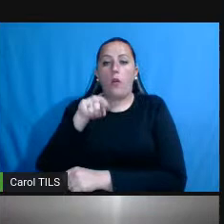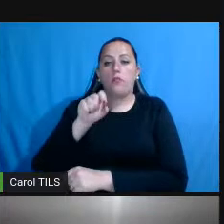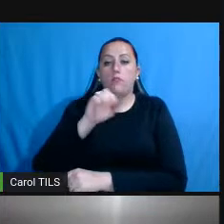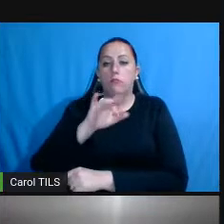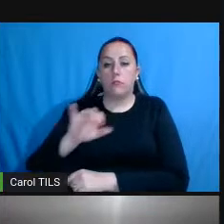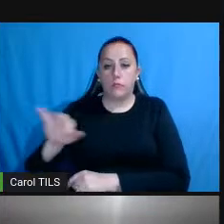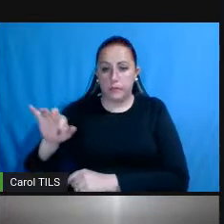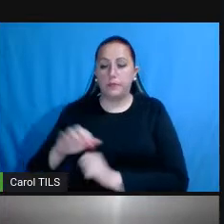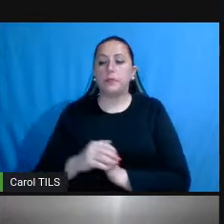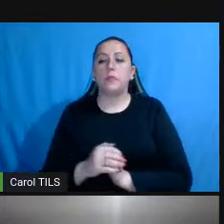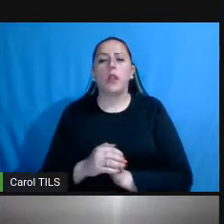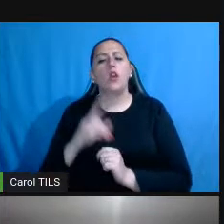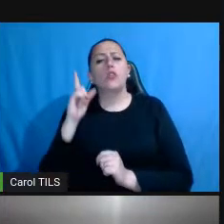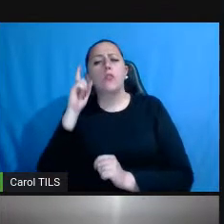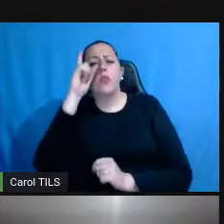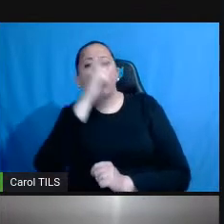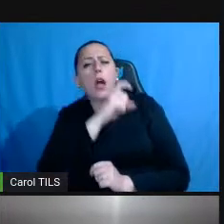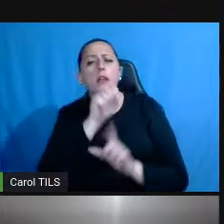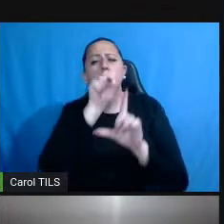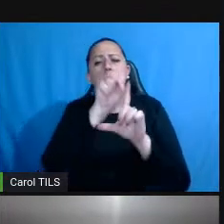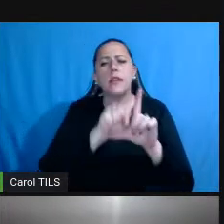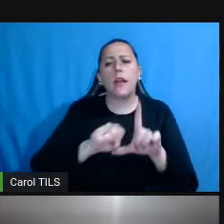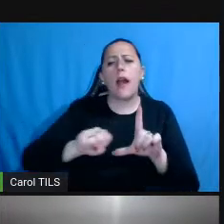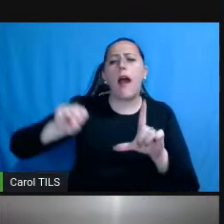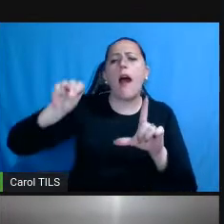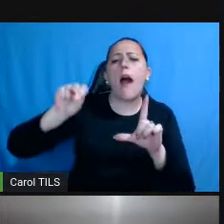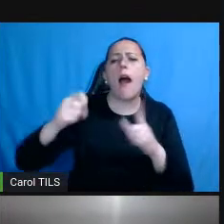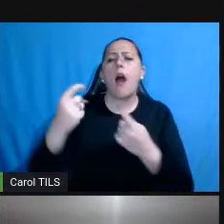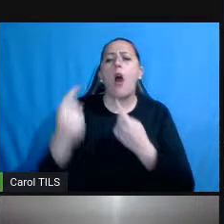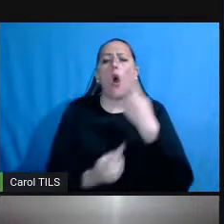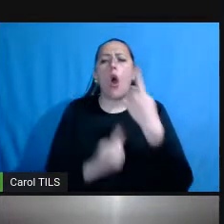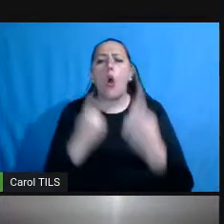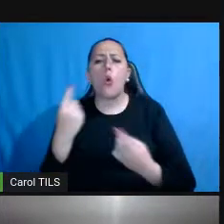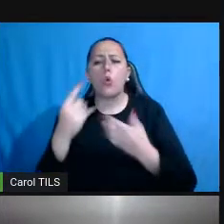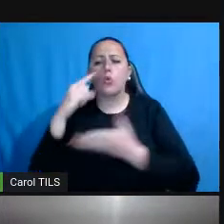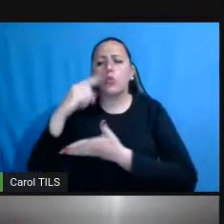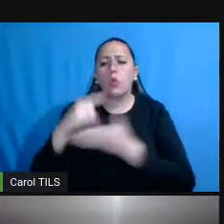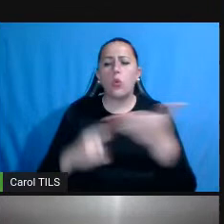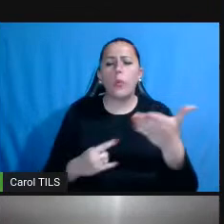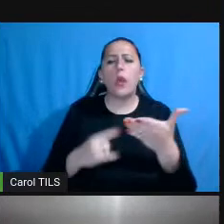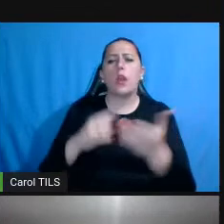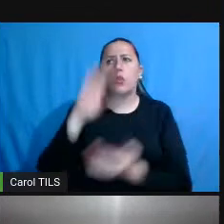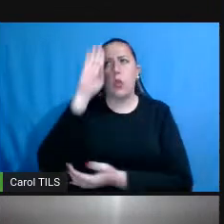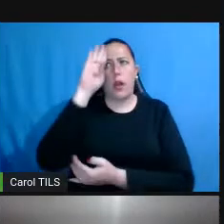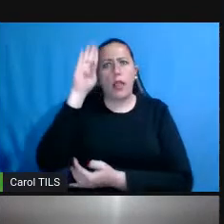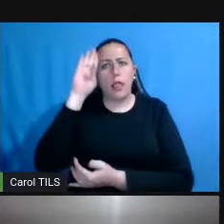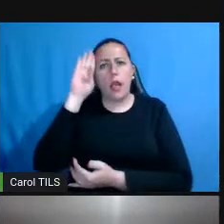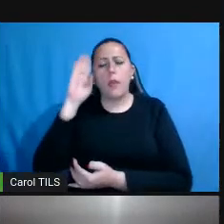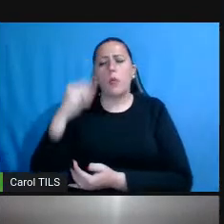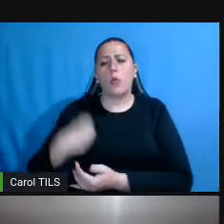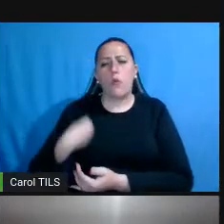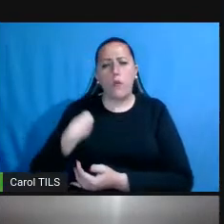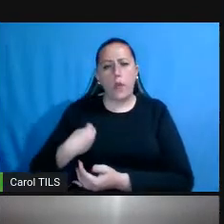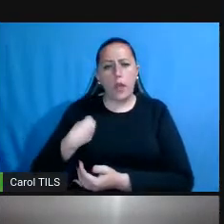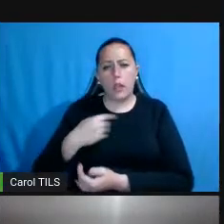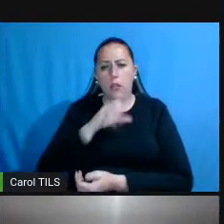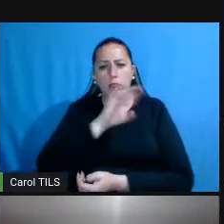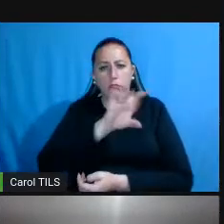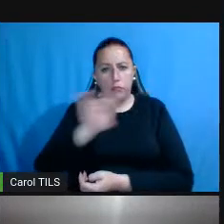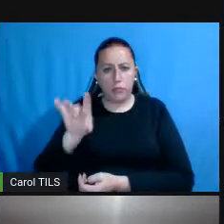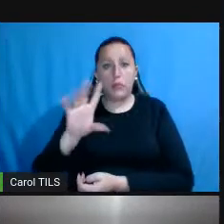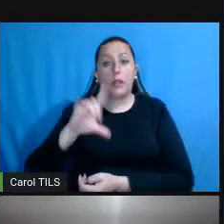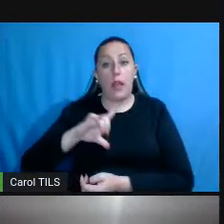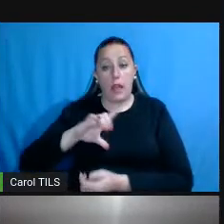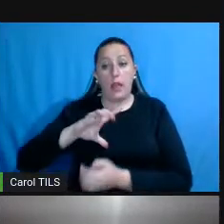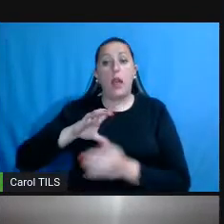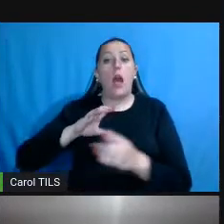Dificuldades com SIGA-A, com algum documento acadêmico, onde fica toda a vida acadêmica de vocês. Então, nós temos a coordenação